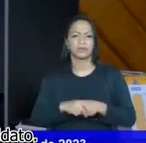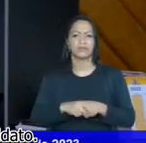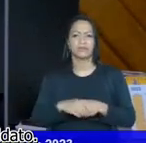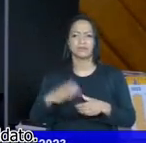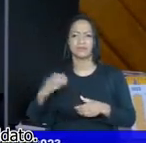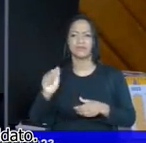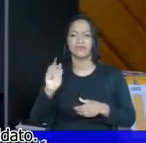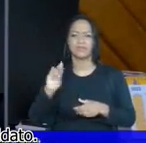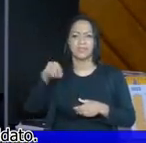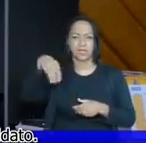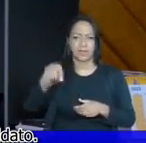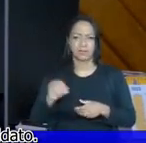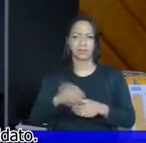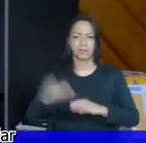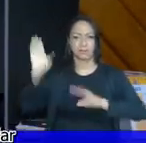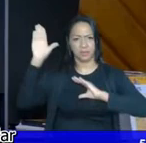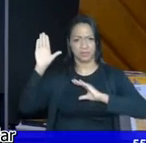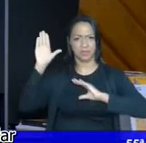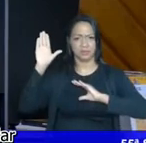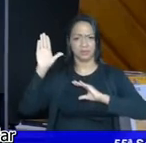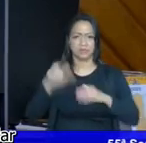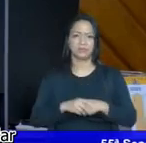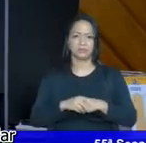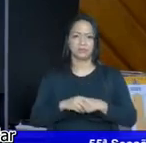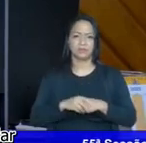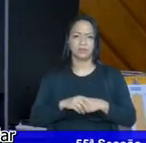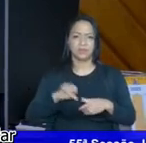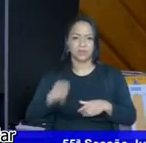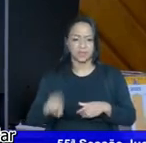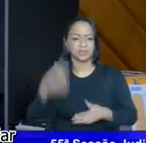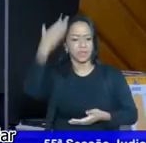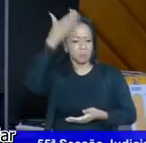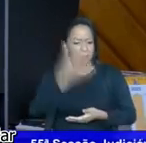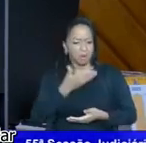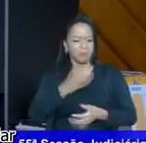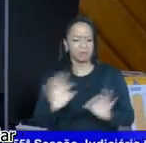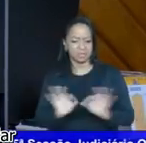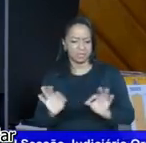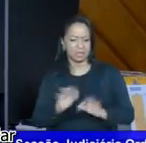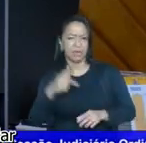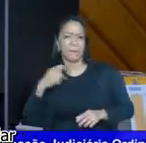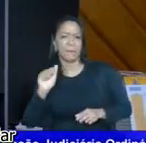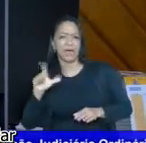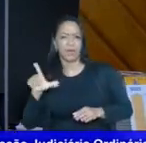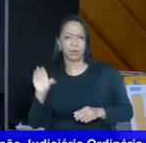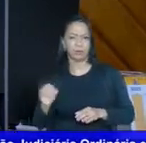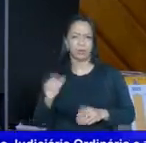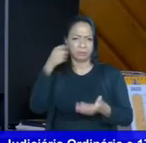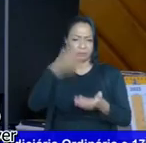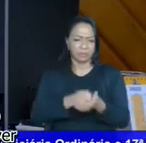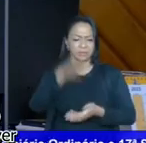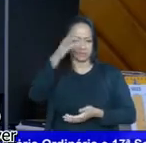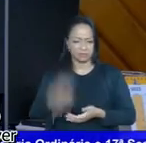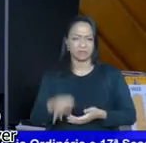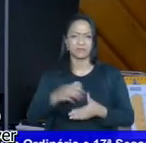Antônio, é do candidato. Se ele não me provou, Paulo, que o gasto foi regular,